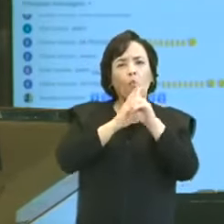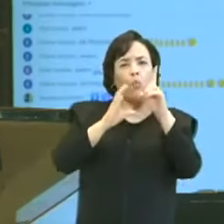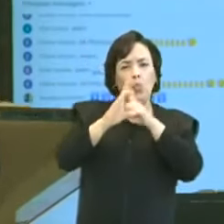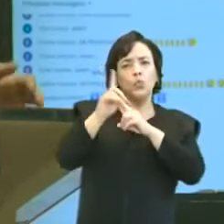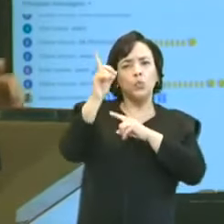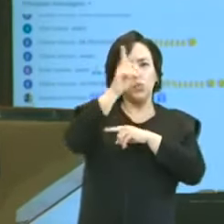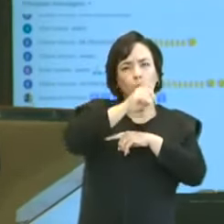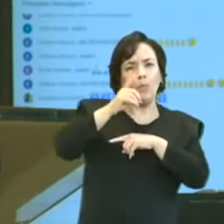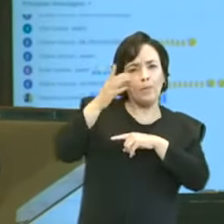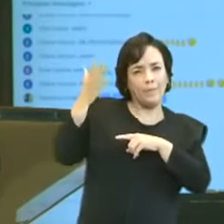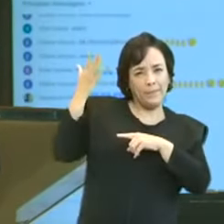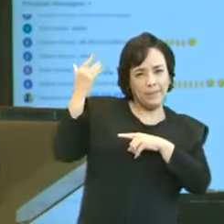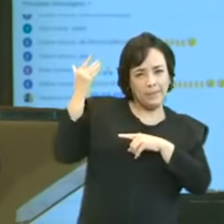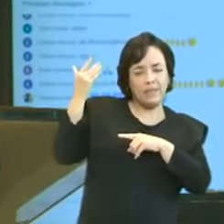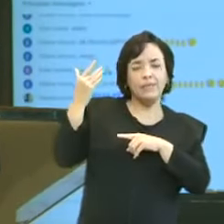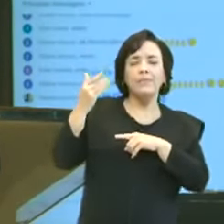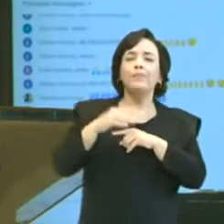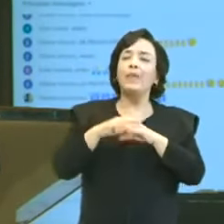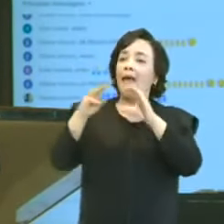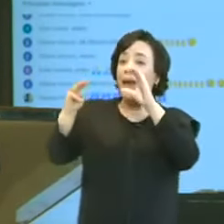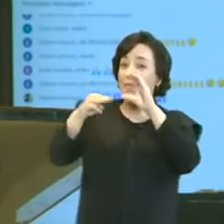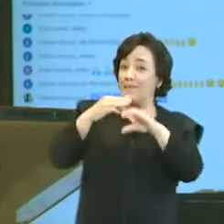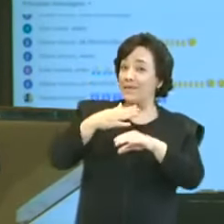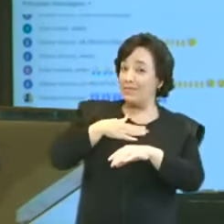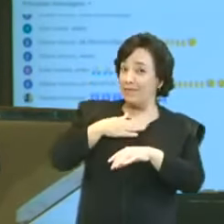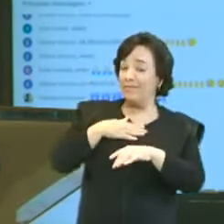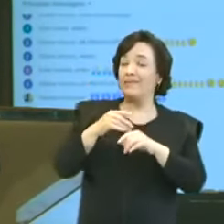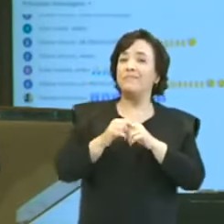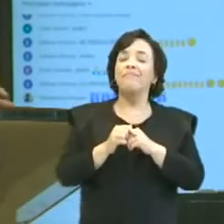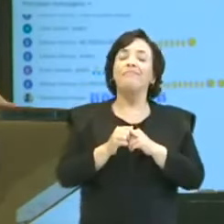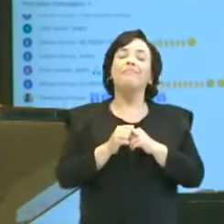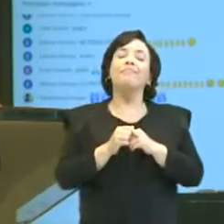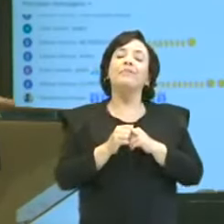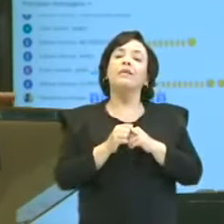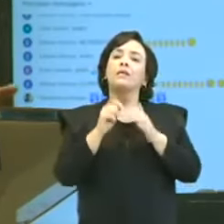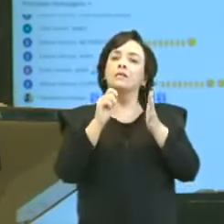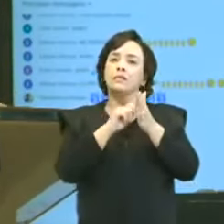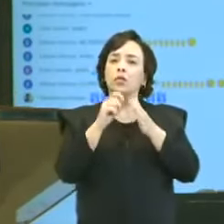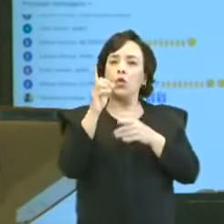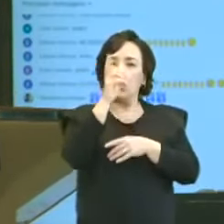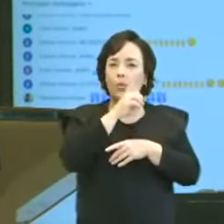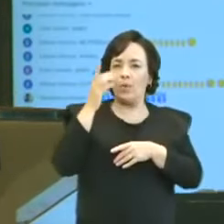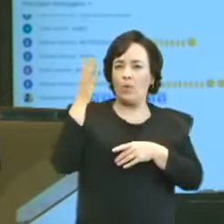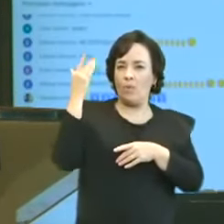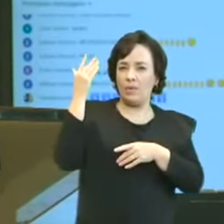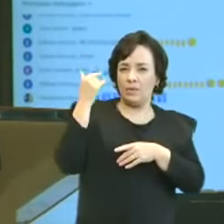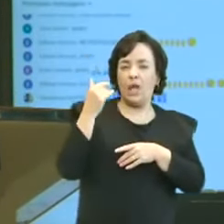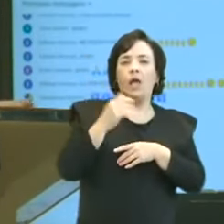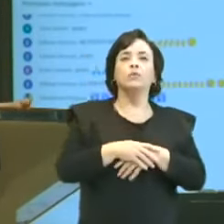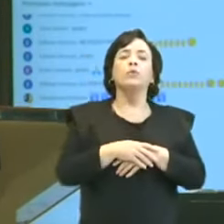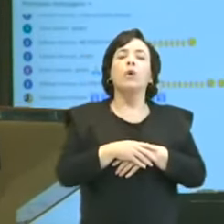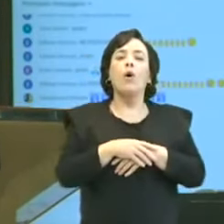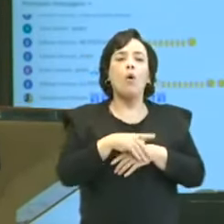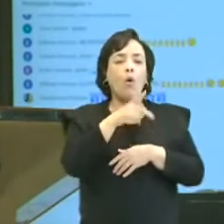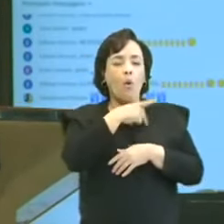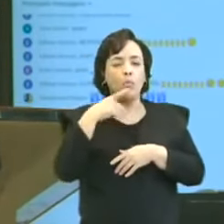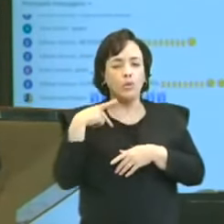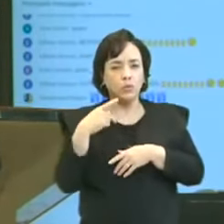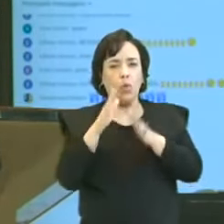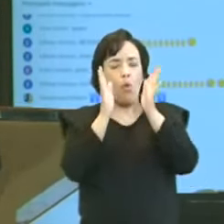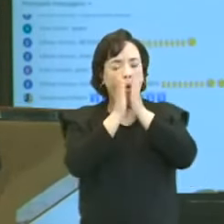domingo e de sábado. Recebi uma mensagem assim: domingo passado, enquanto o pastor ministrava sobre